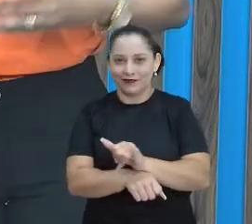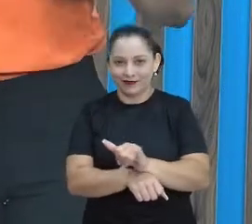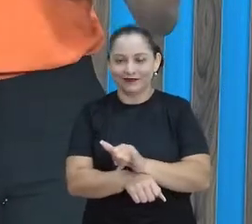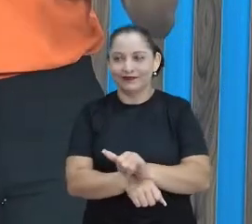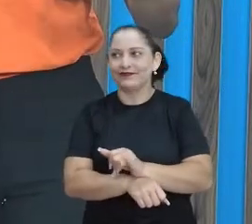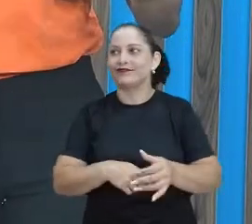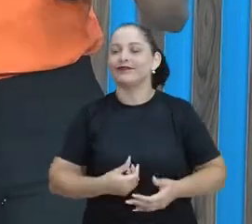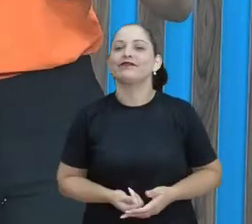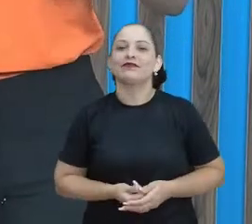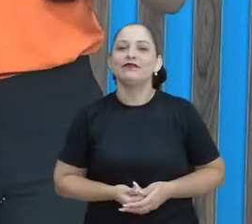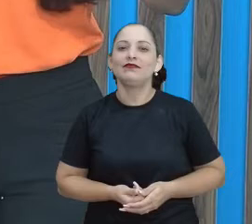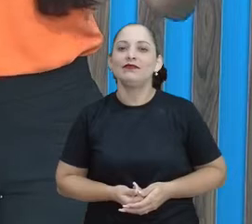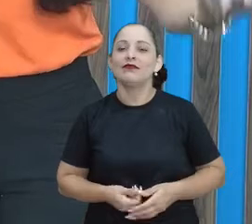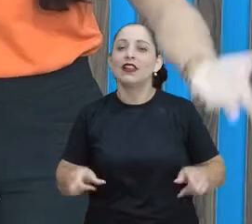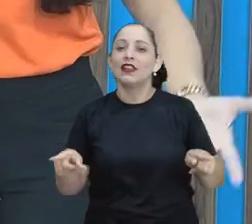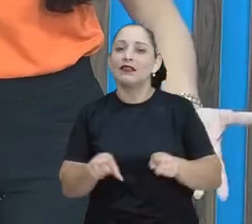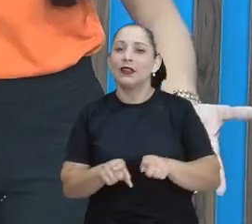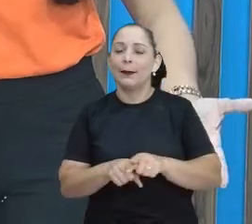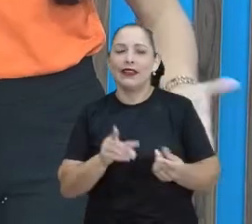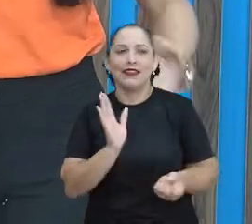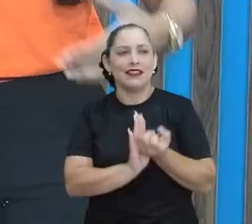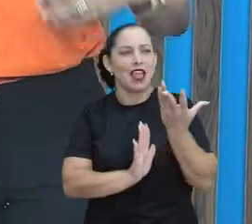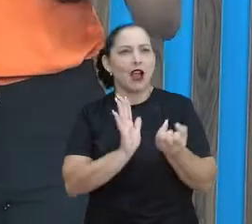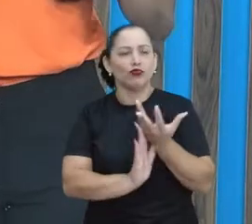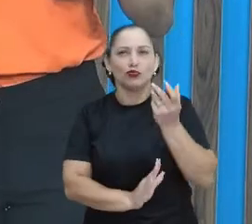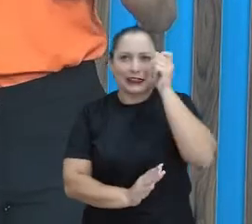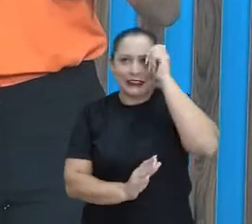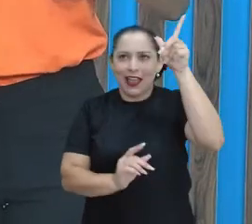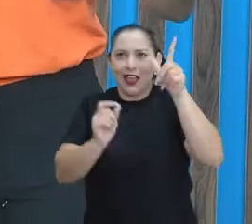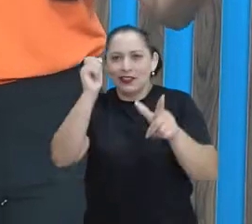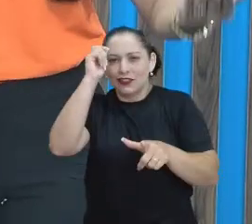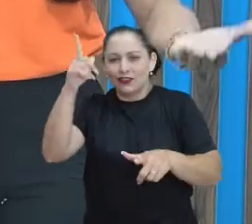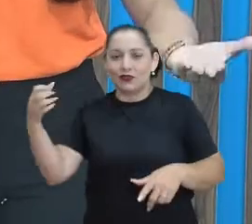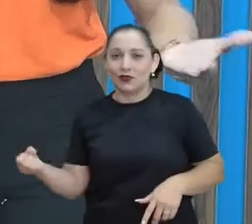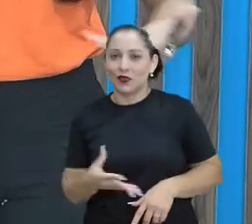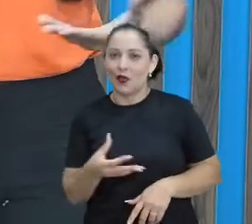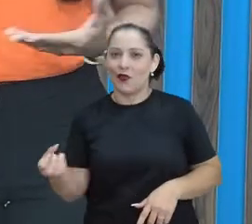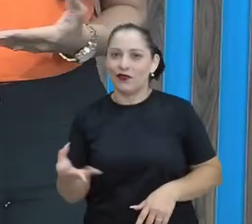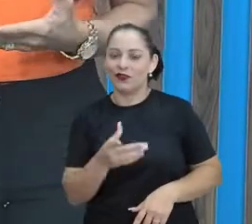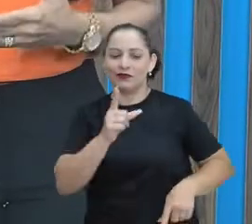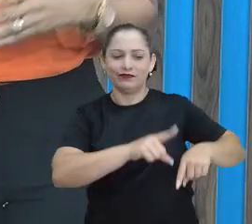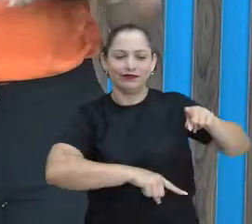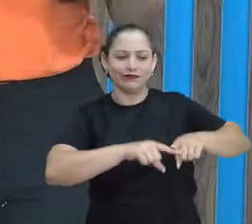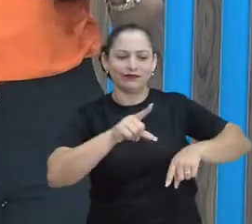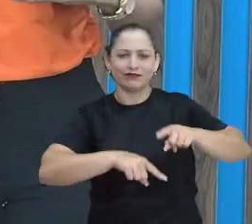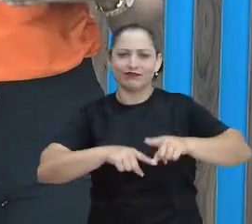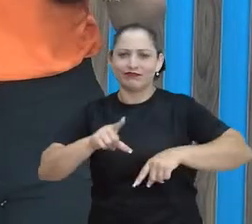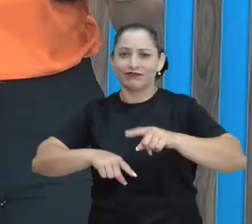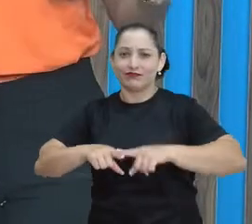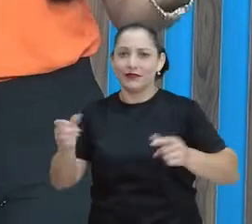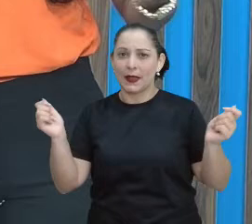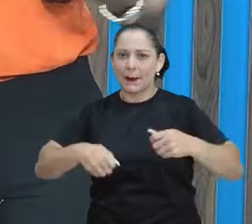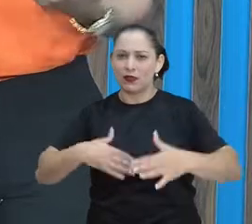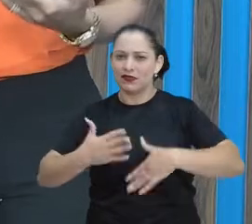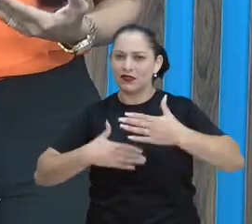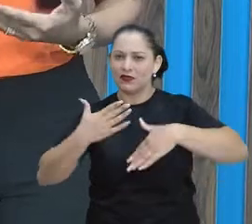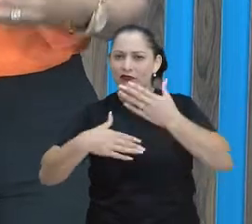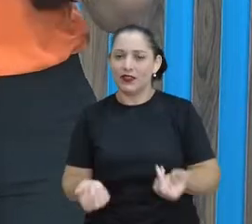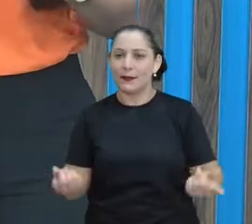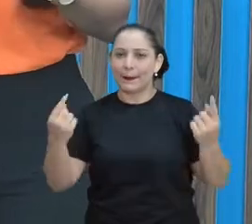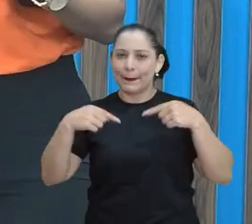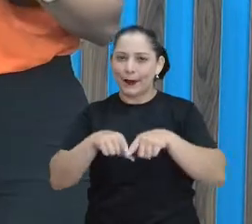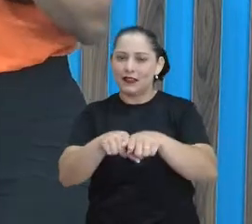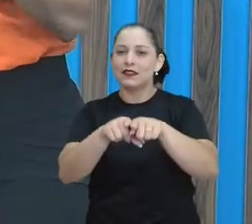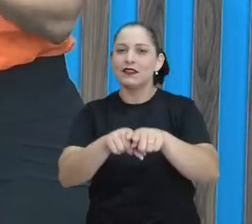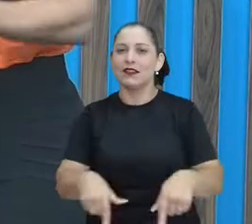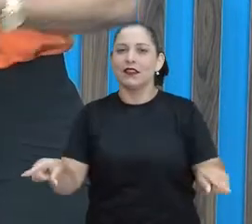né? E surgimento de novas ideias, construção de materiais que podem ser desenvolvidos em parceria e que